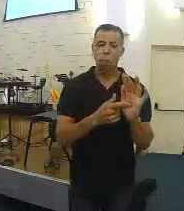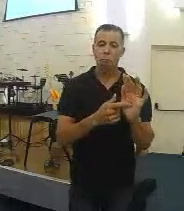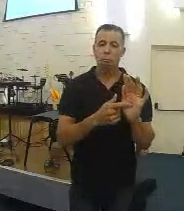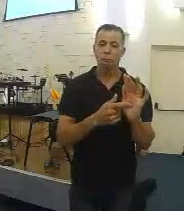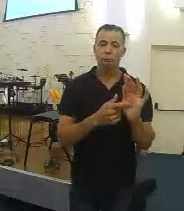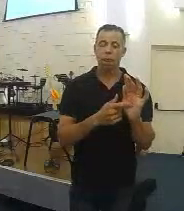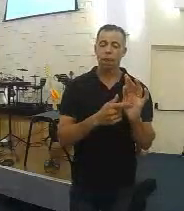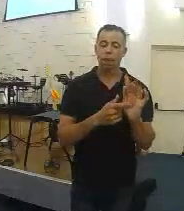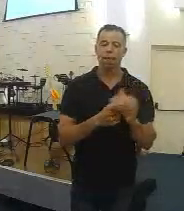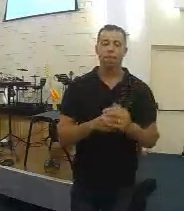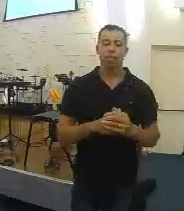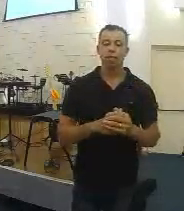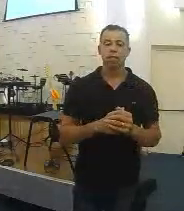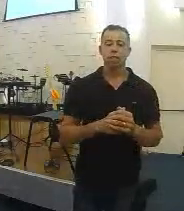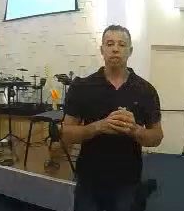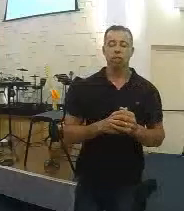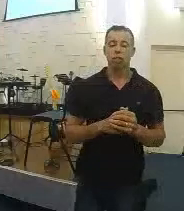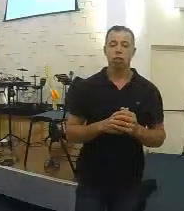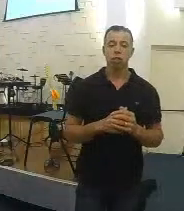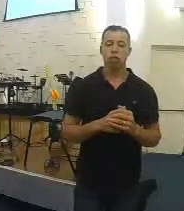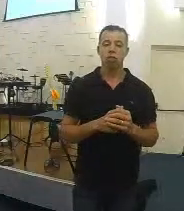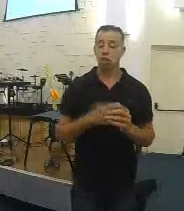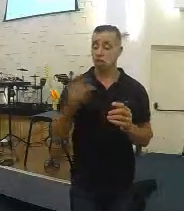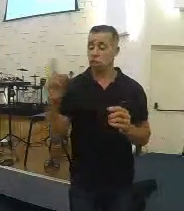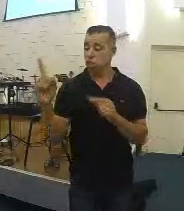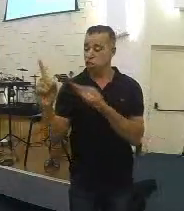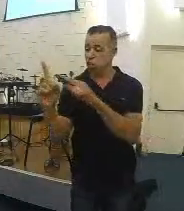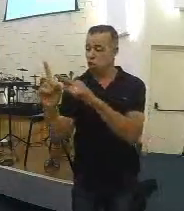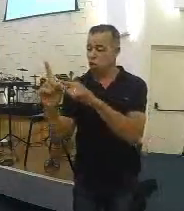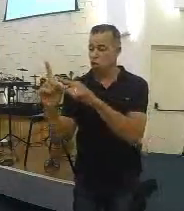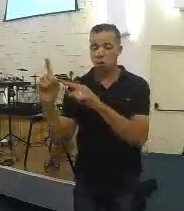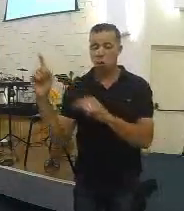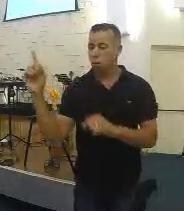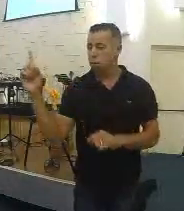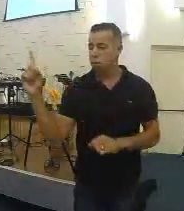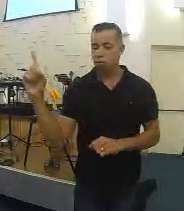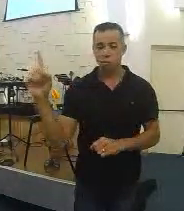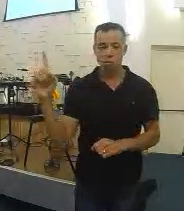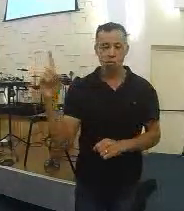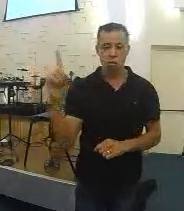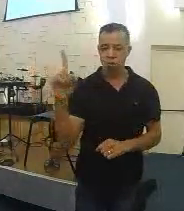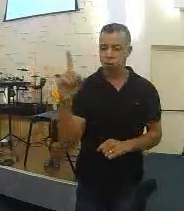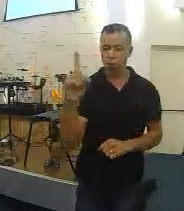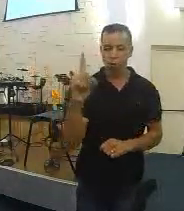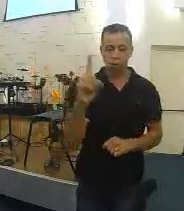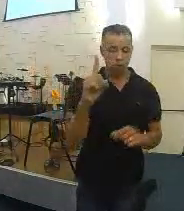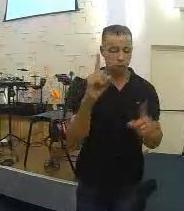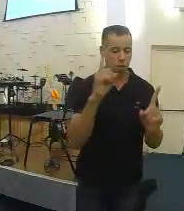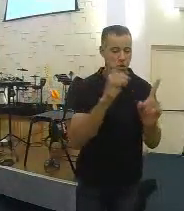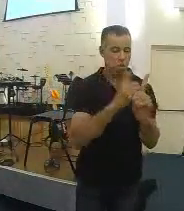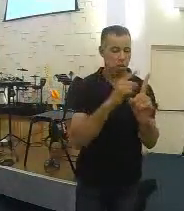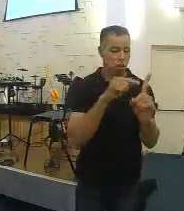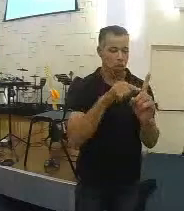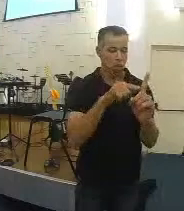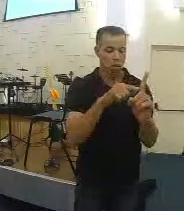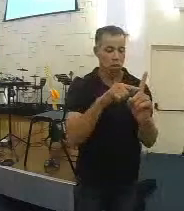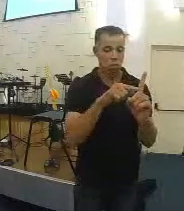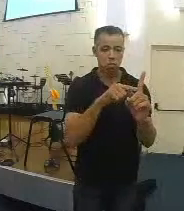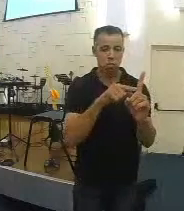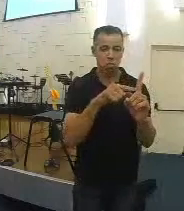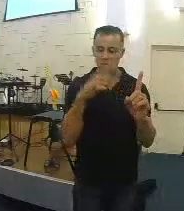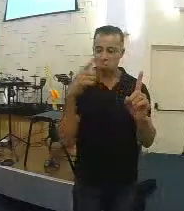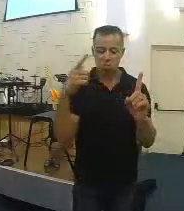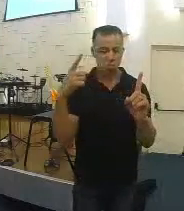que aquele jovem sem rumo, saído de Judá, que se encontrou com uma outra pessoa que não tinha rumo na vida, que era